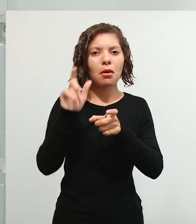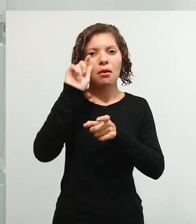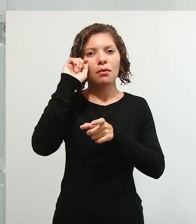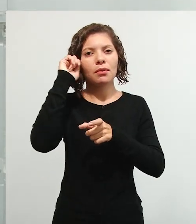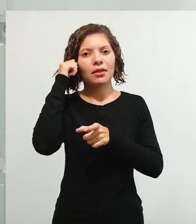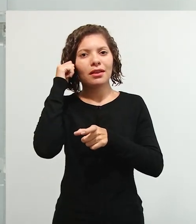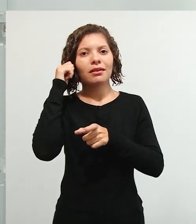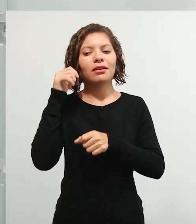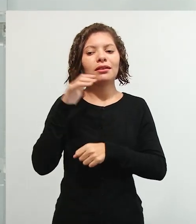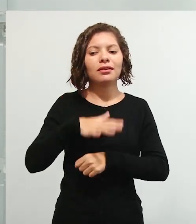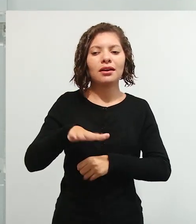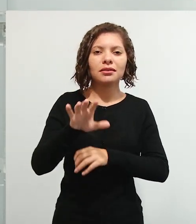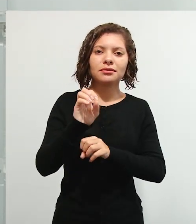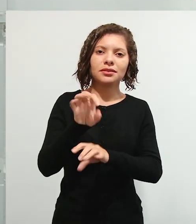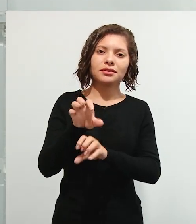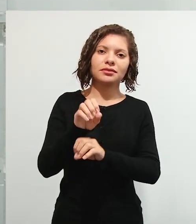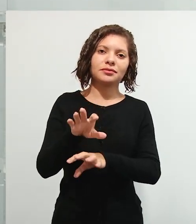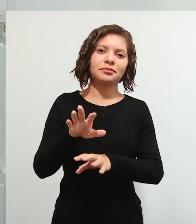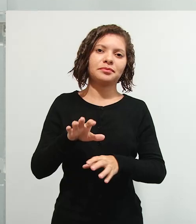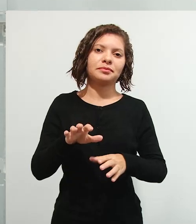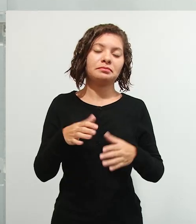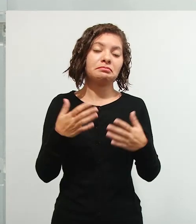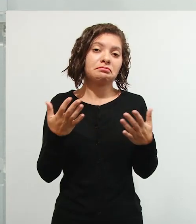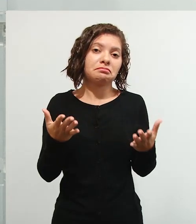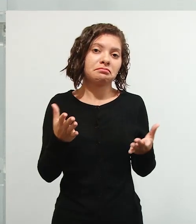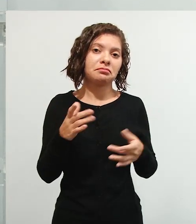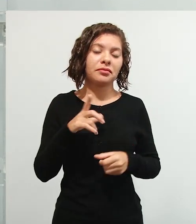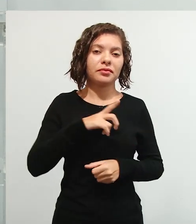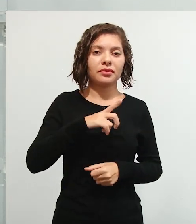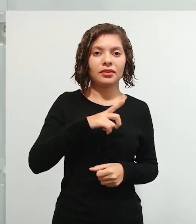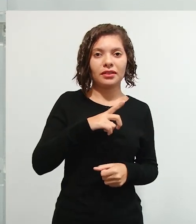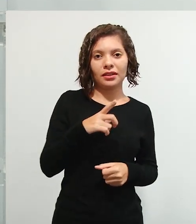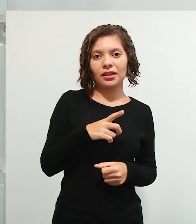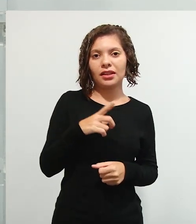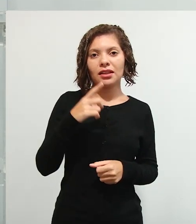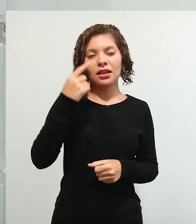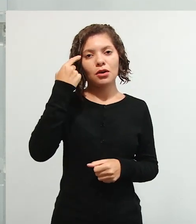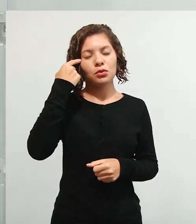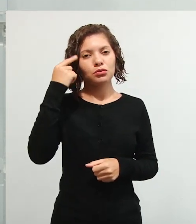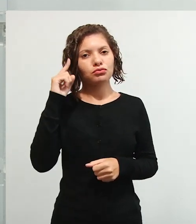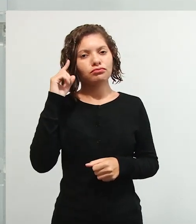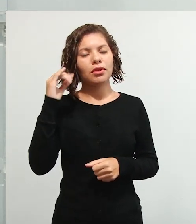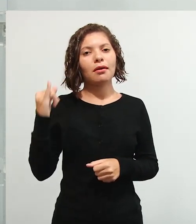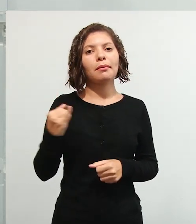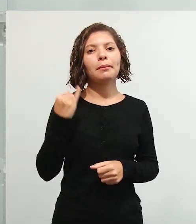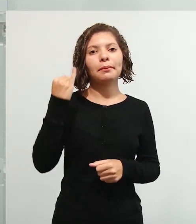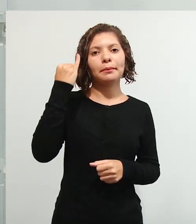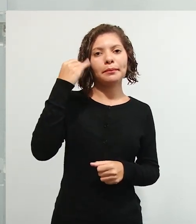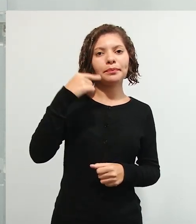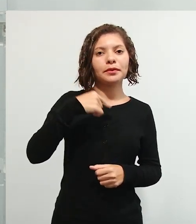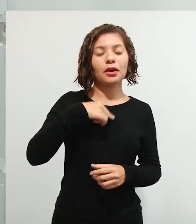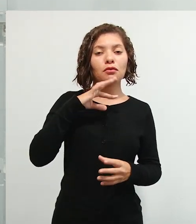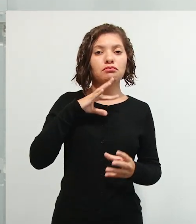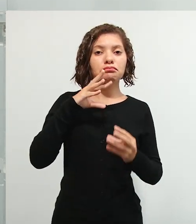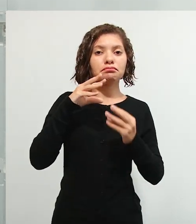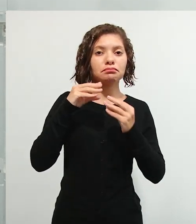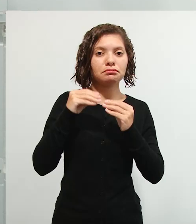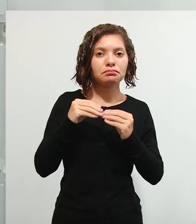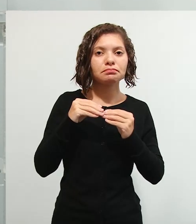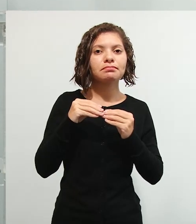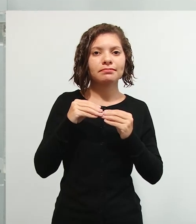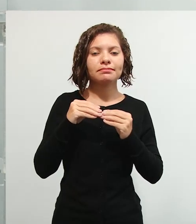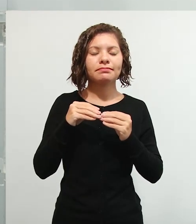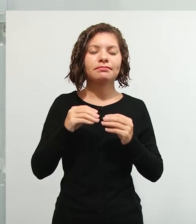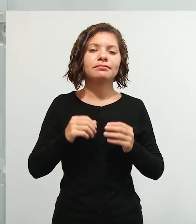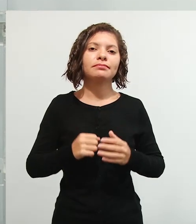público chamado educação, né? Então, tem algumas datas importantes que a gente vai fazer alguns breves